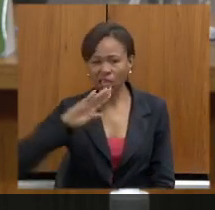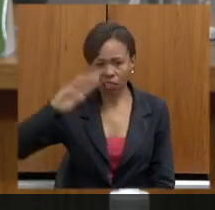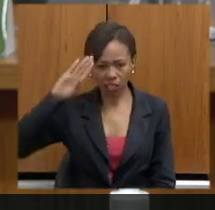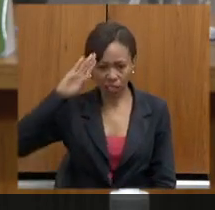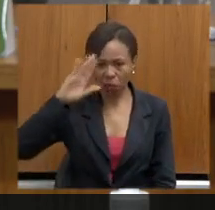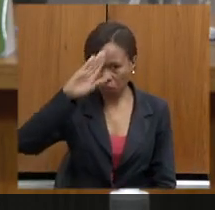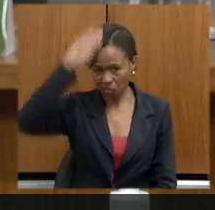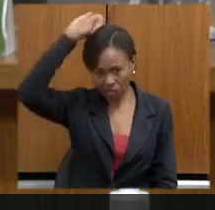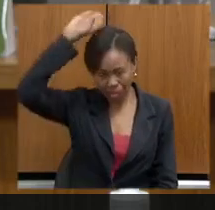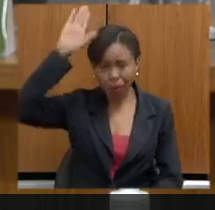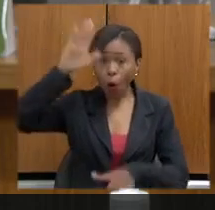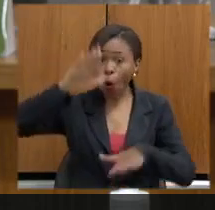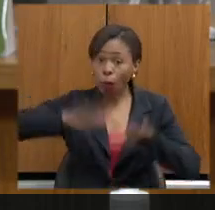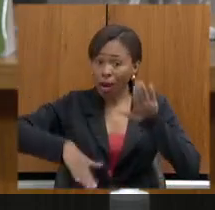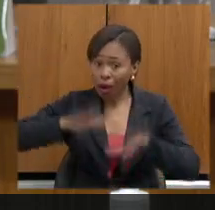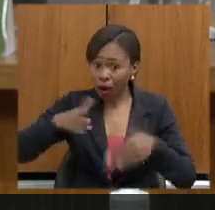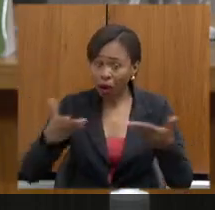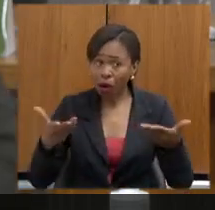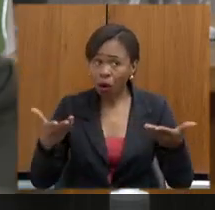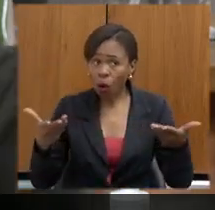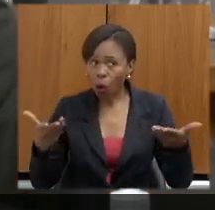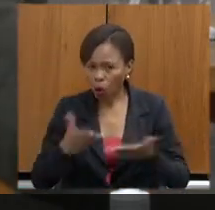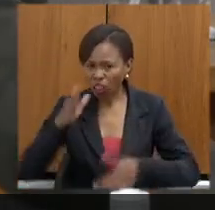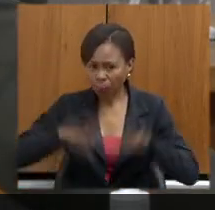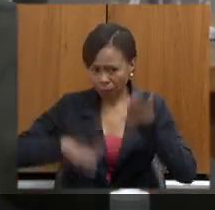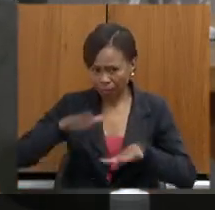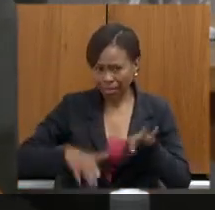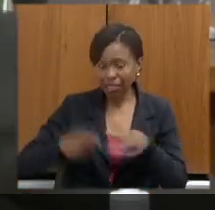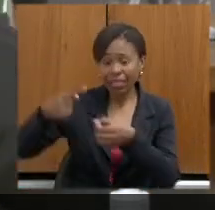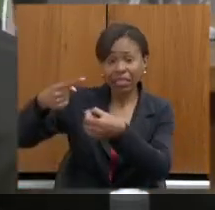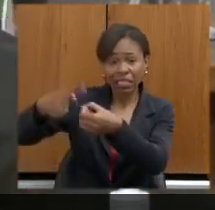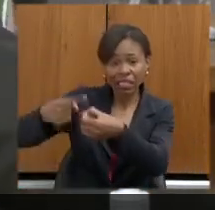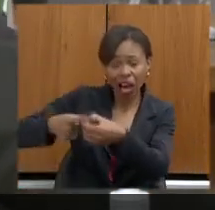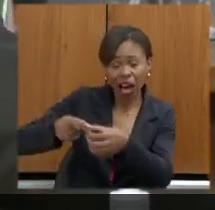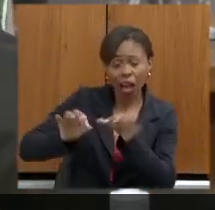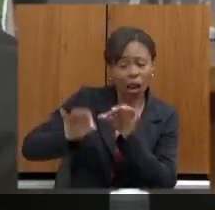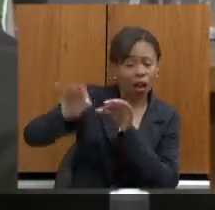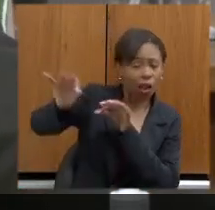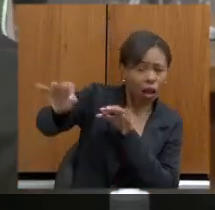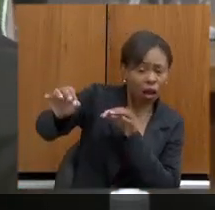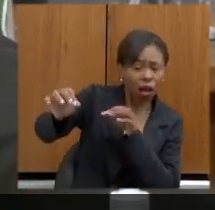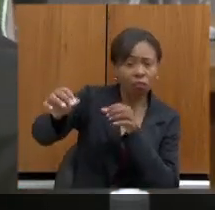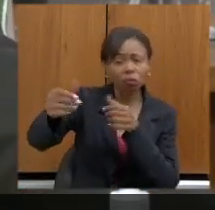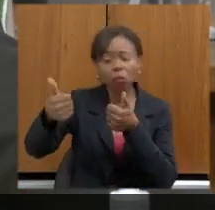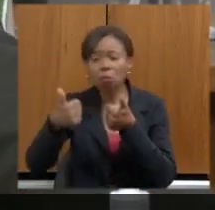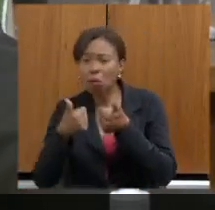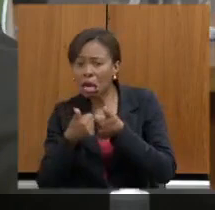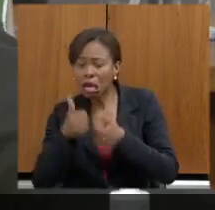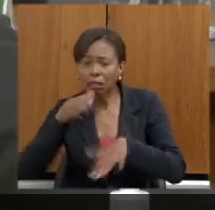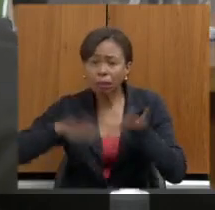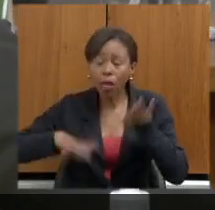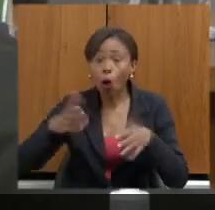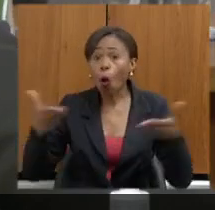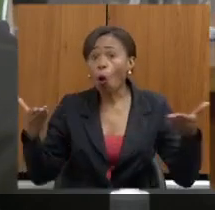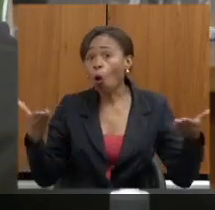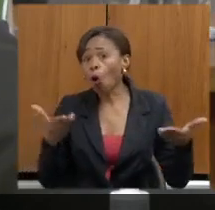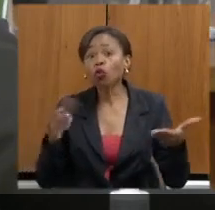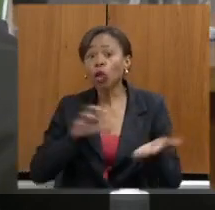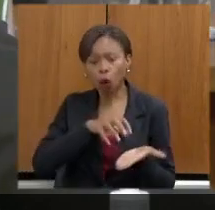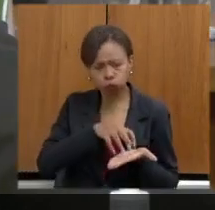dependendo da cidade da distância dessa cidade de uma função de recobrimento Nós entramos com posto avançado